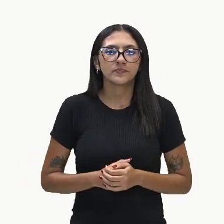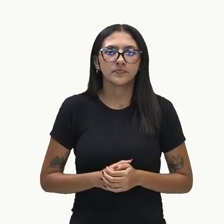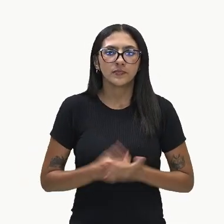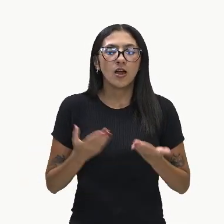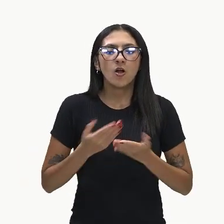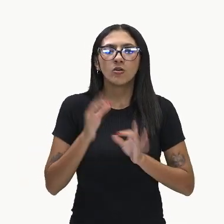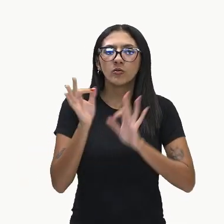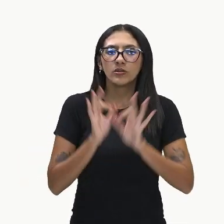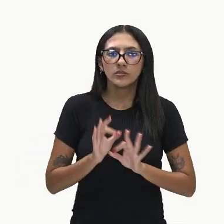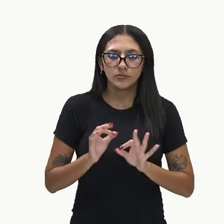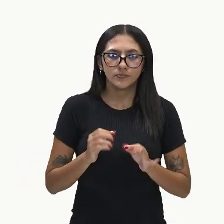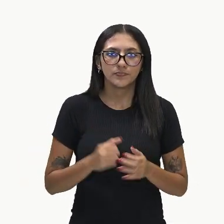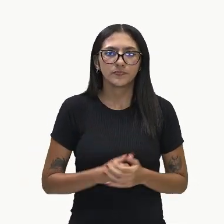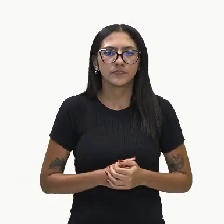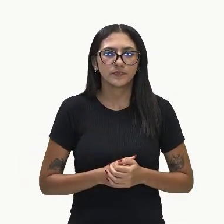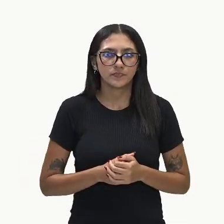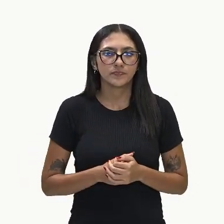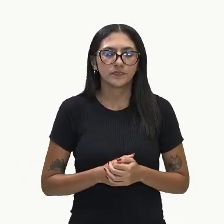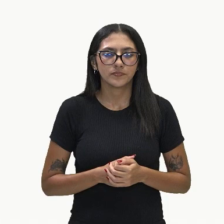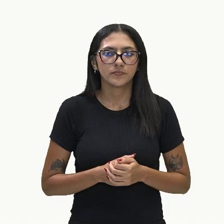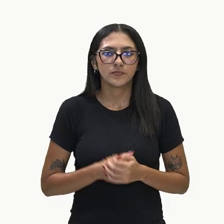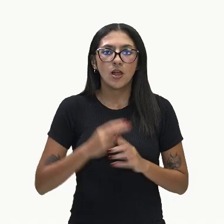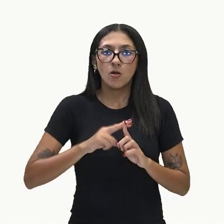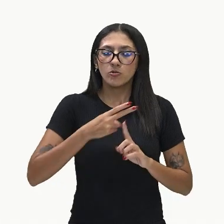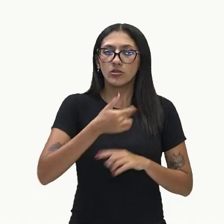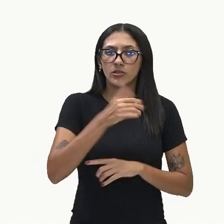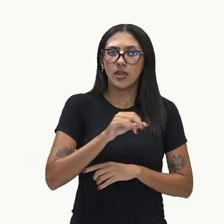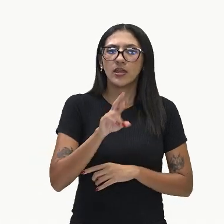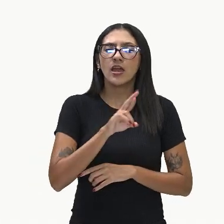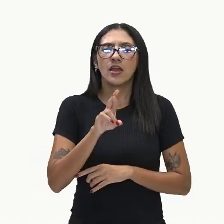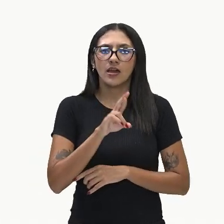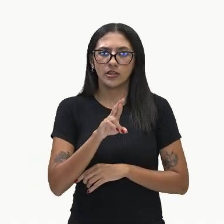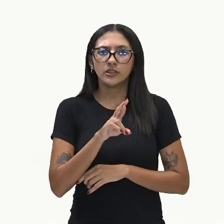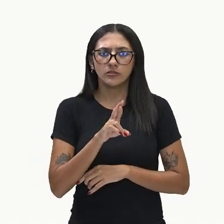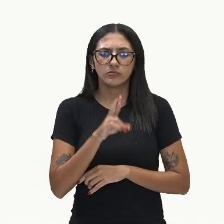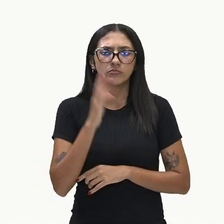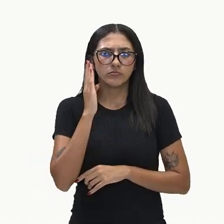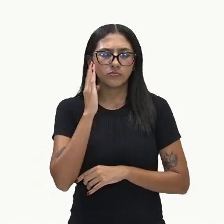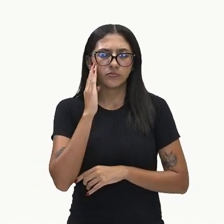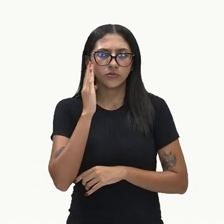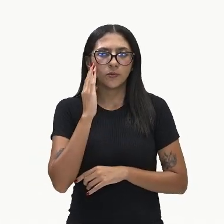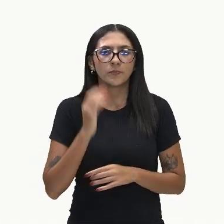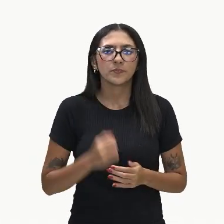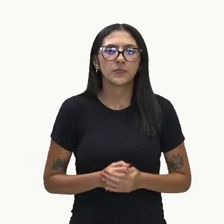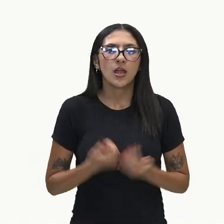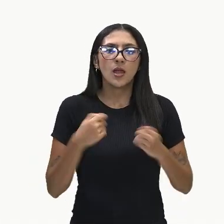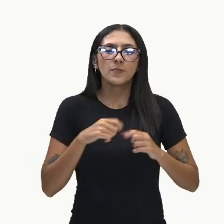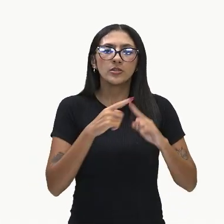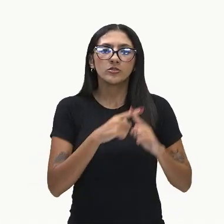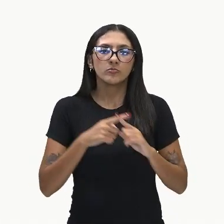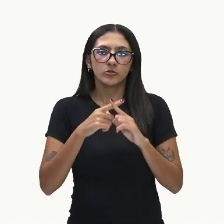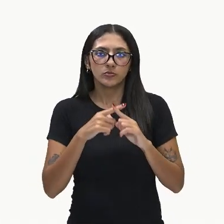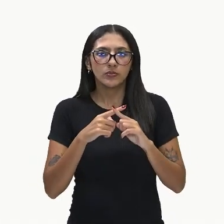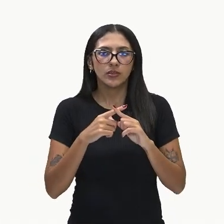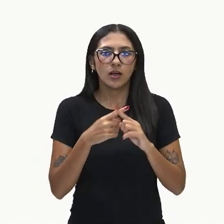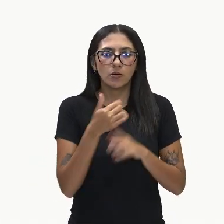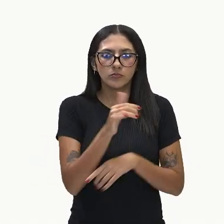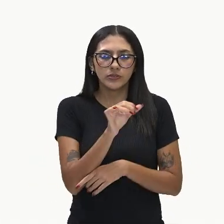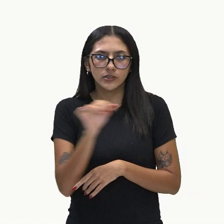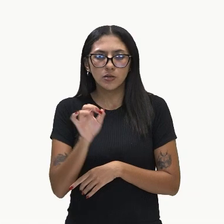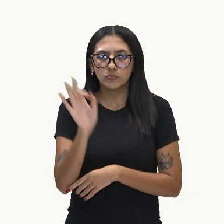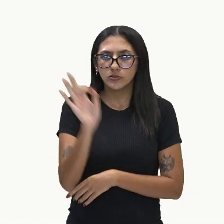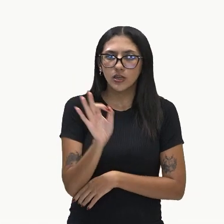ó, aumentou 10 reais, o valor dele era 80. E a gente vai ter que multiplicar isso por